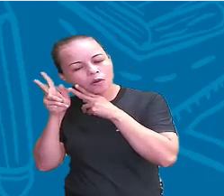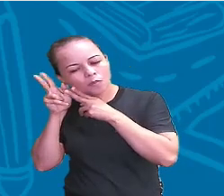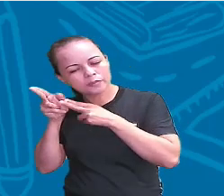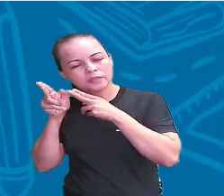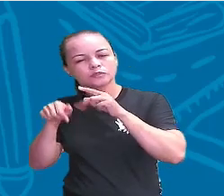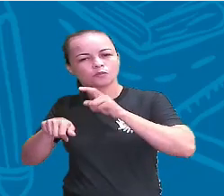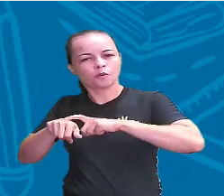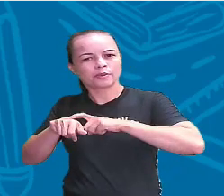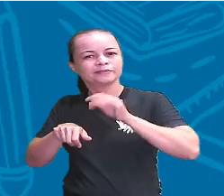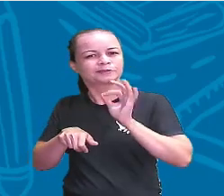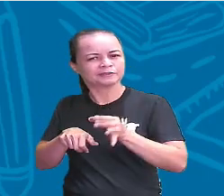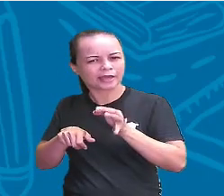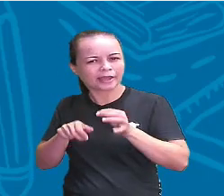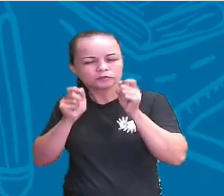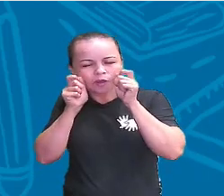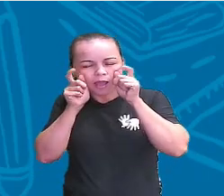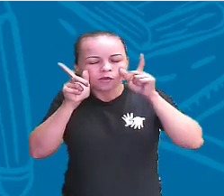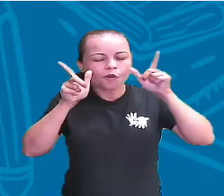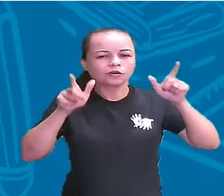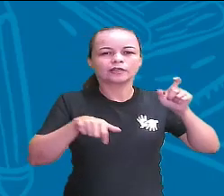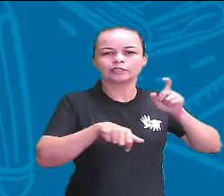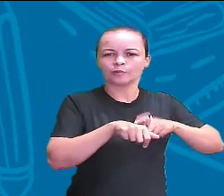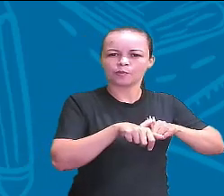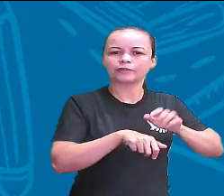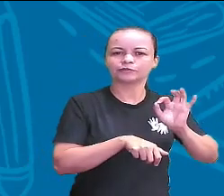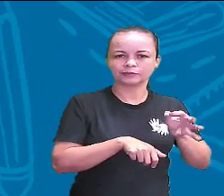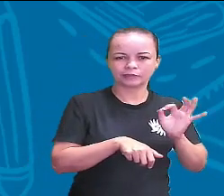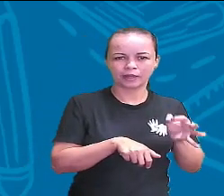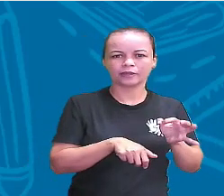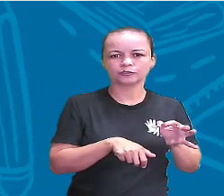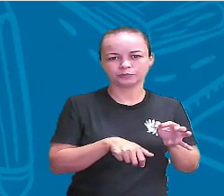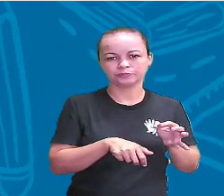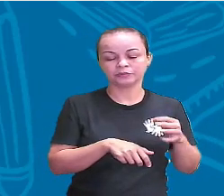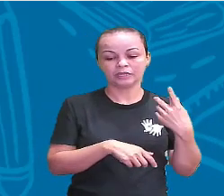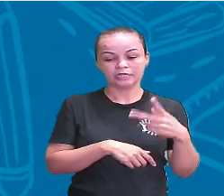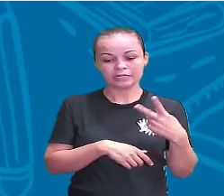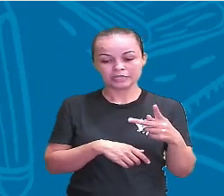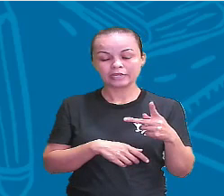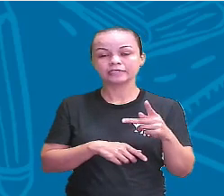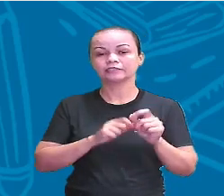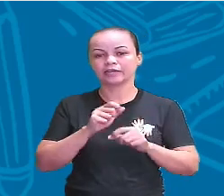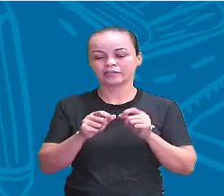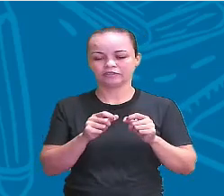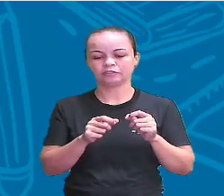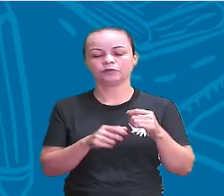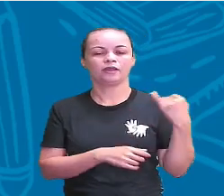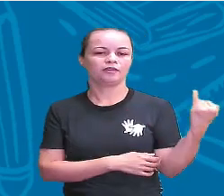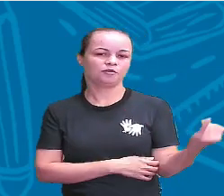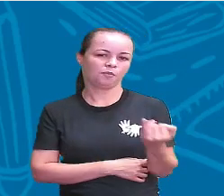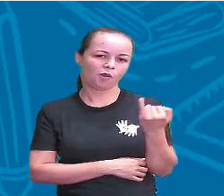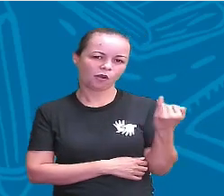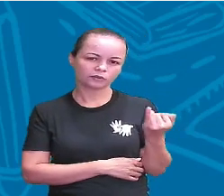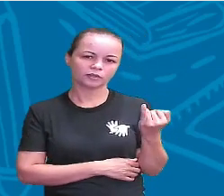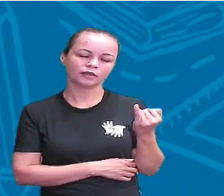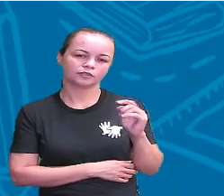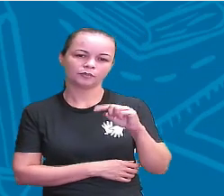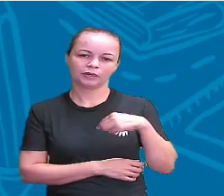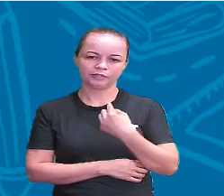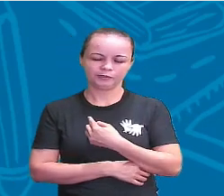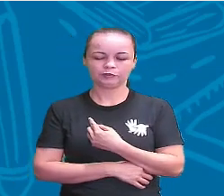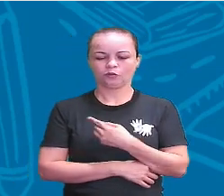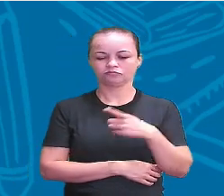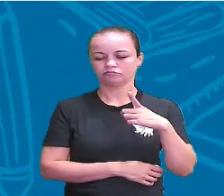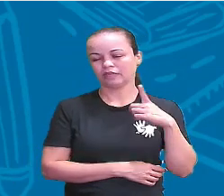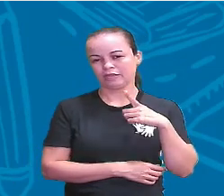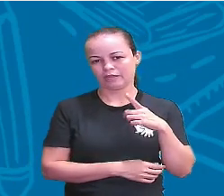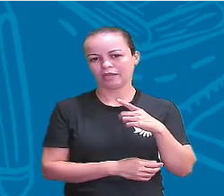e aí, né, isso significa que a gente se ama, a gente tem amor próprio, e isso daí vai ser fundamental, né, para que a gente mantenha,